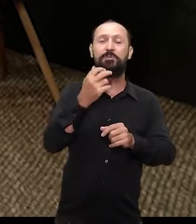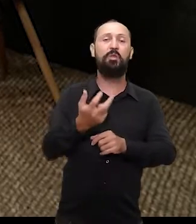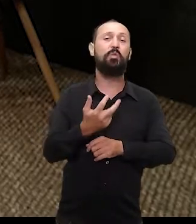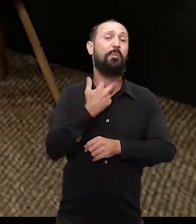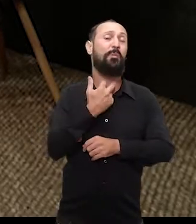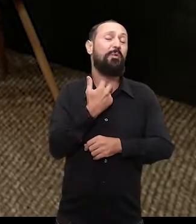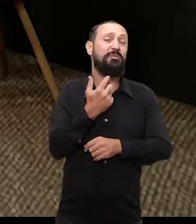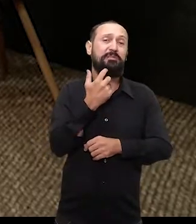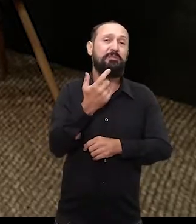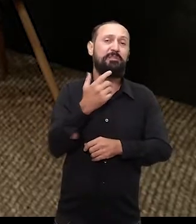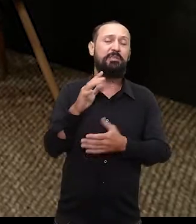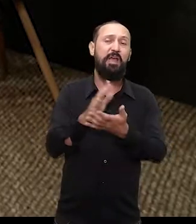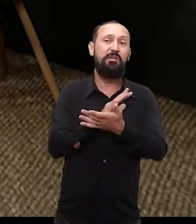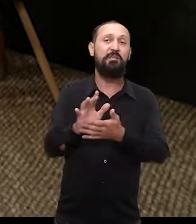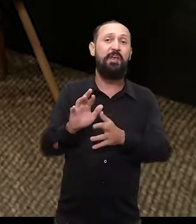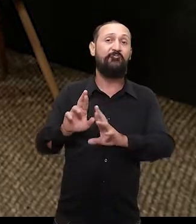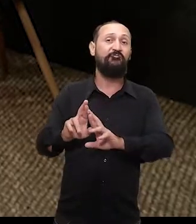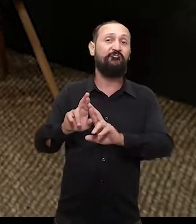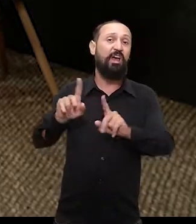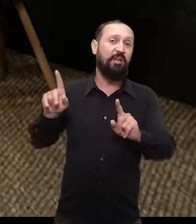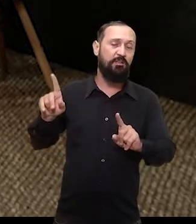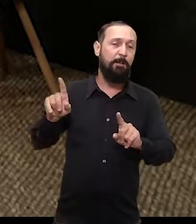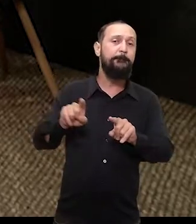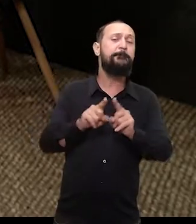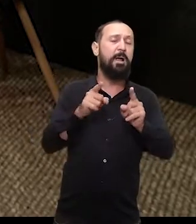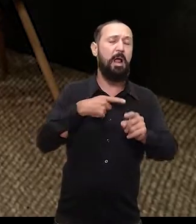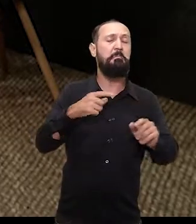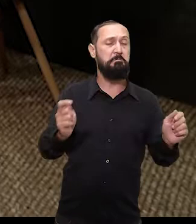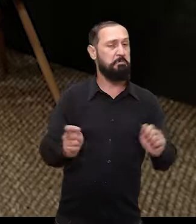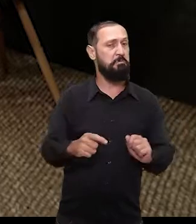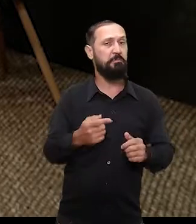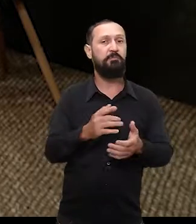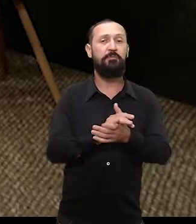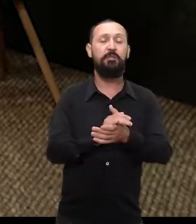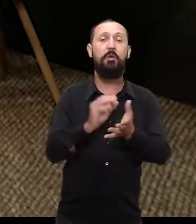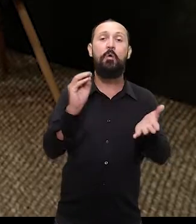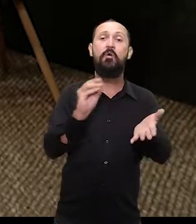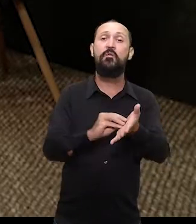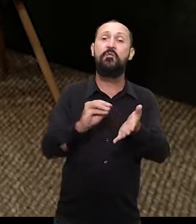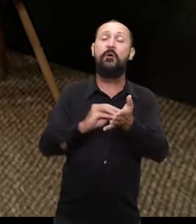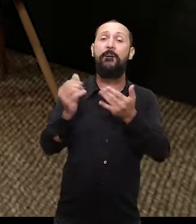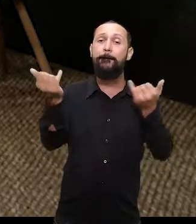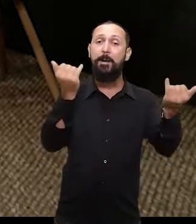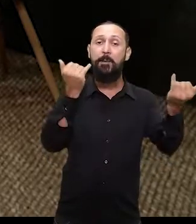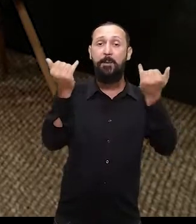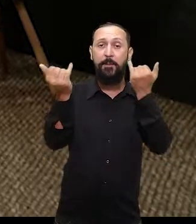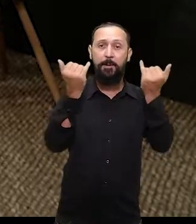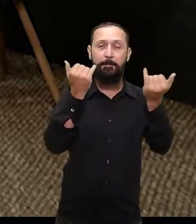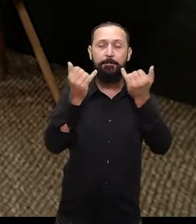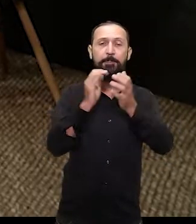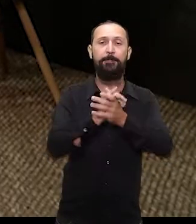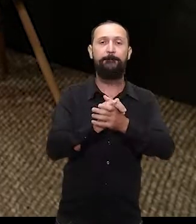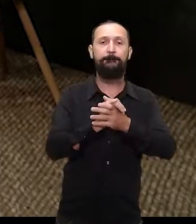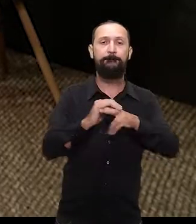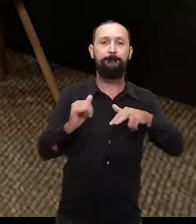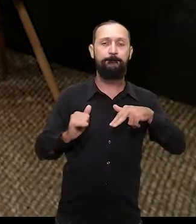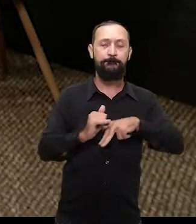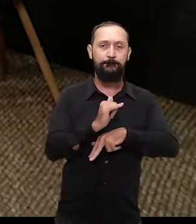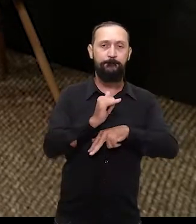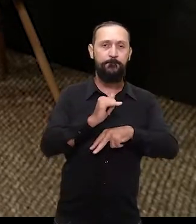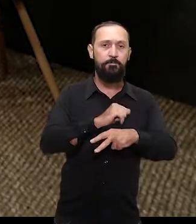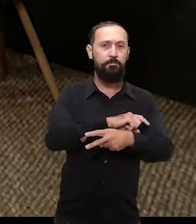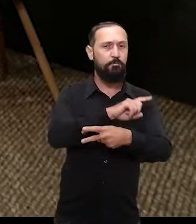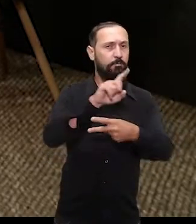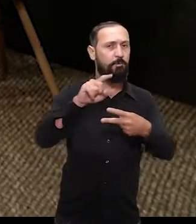que são a exceção mas ela tem ficasse assim então Falta muita informação para as vítimas